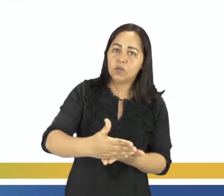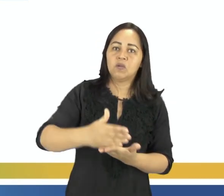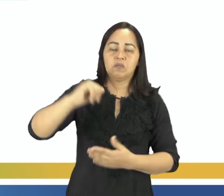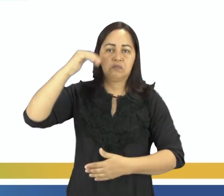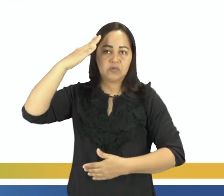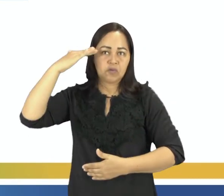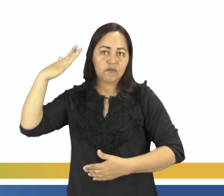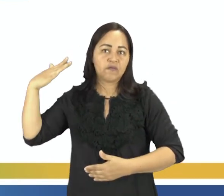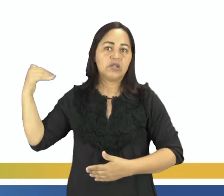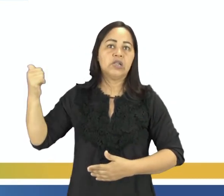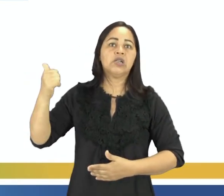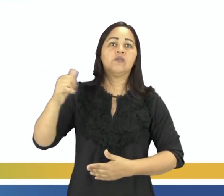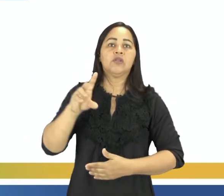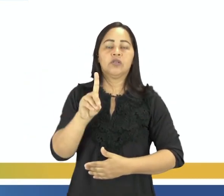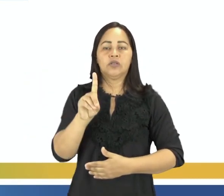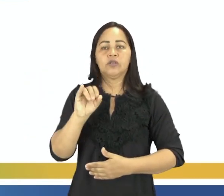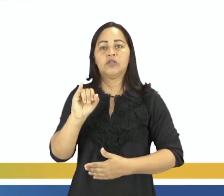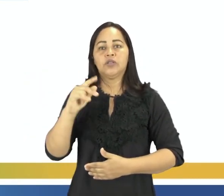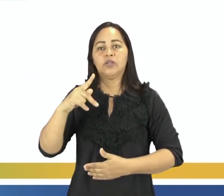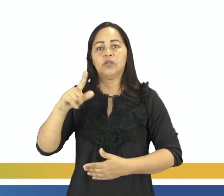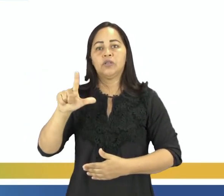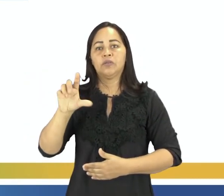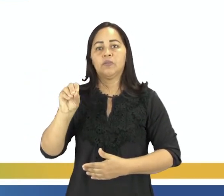de 1927 que Neruda